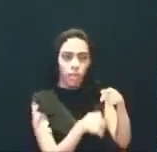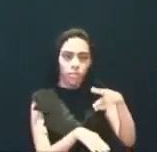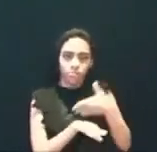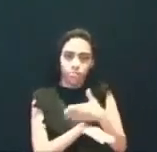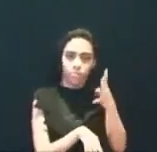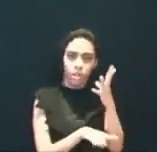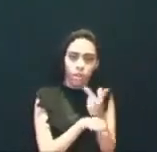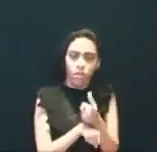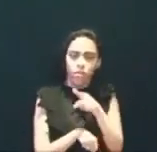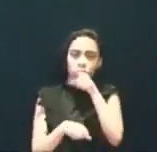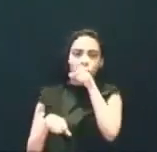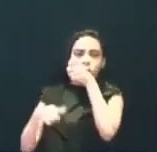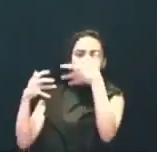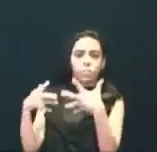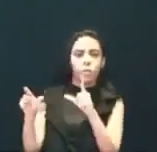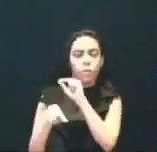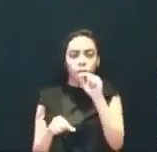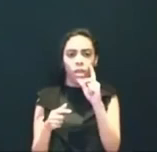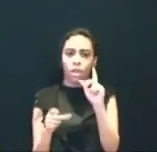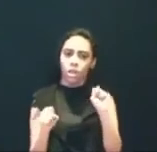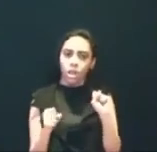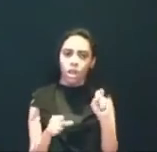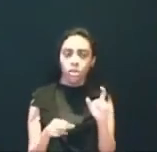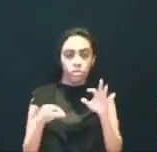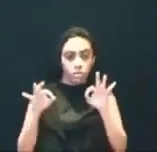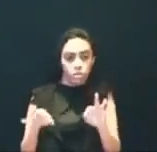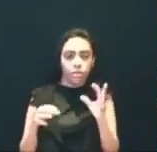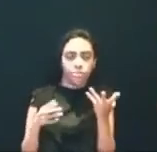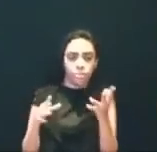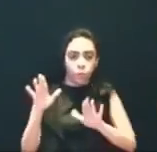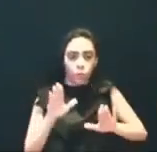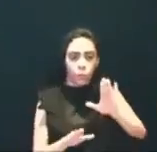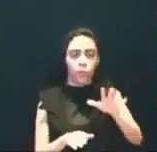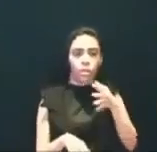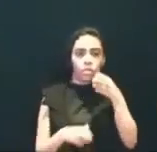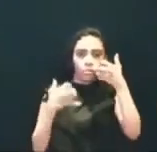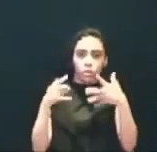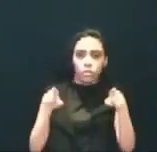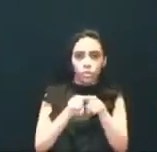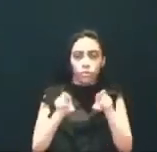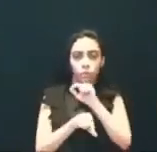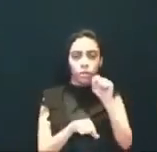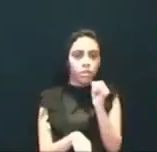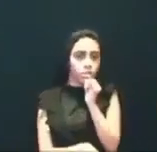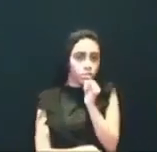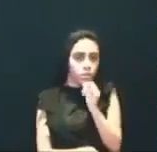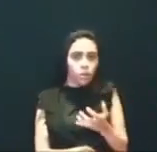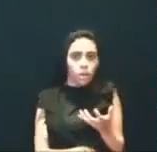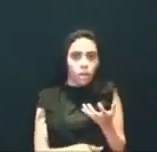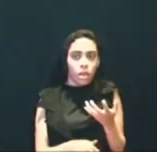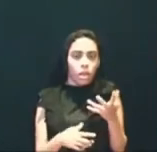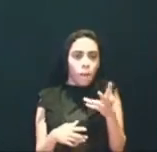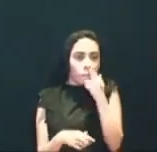E o senhor mencionou, até eu acho que por uma questão de prudência e uma questão de não criar